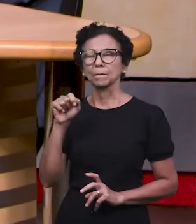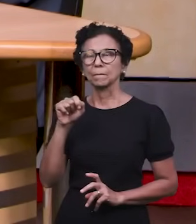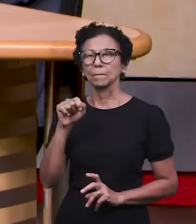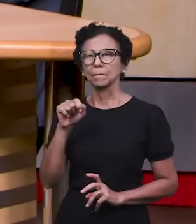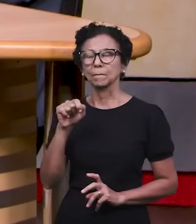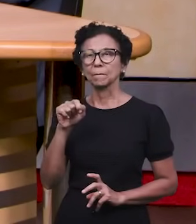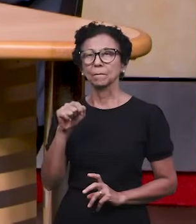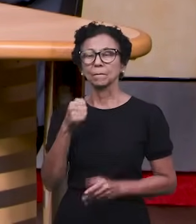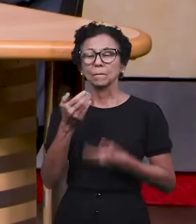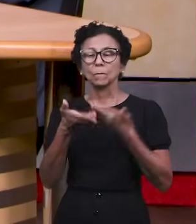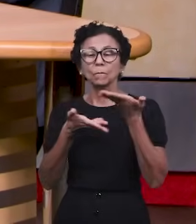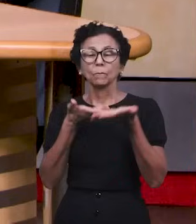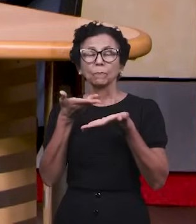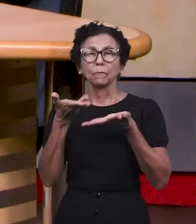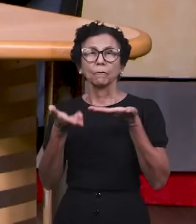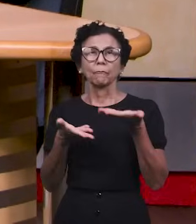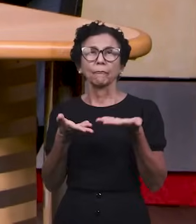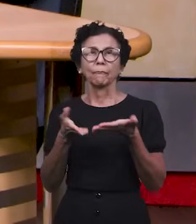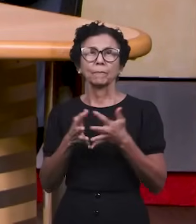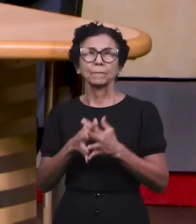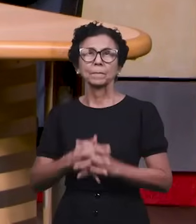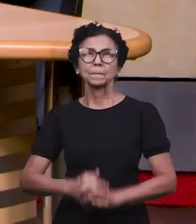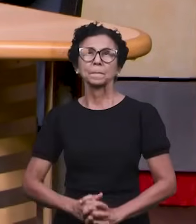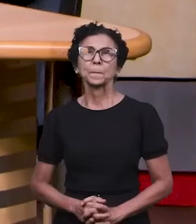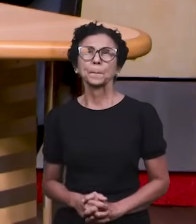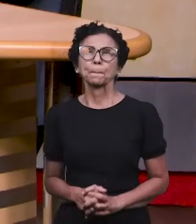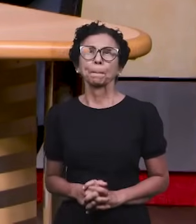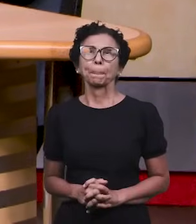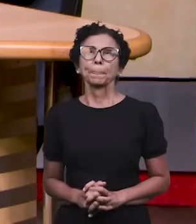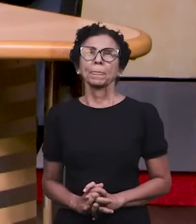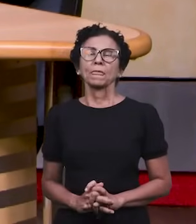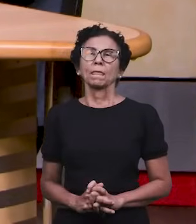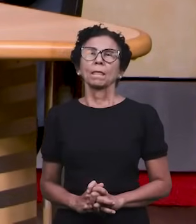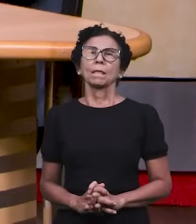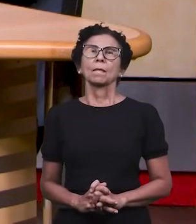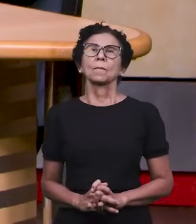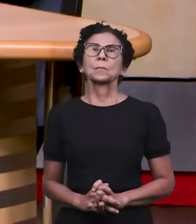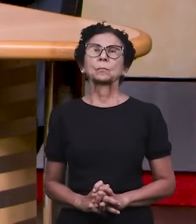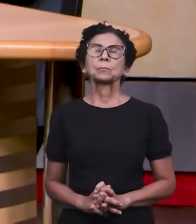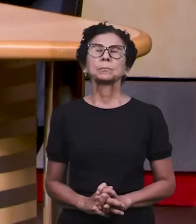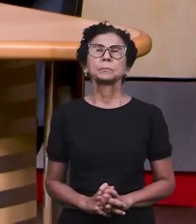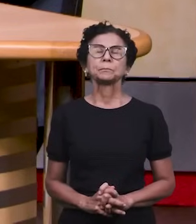zelo. Olha só, o zelo,